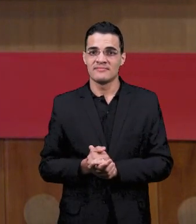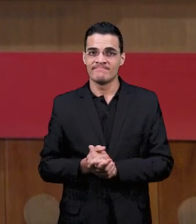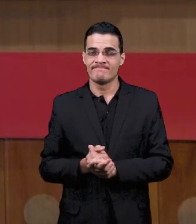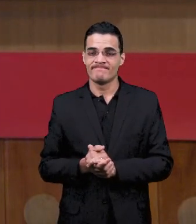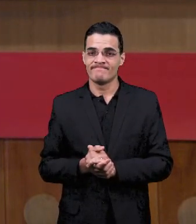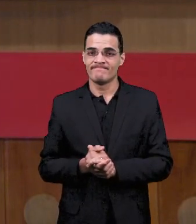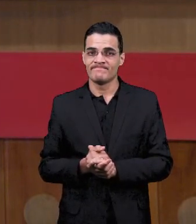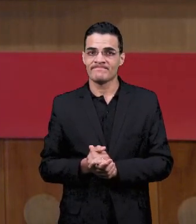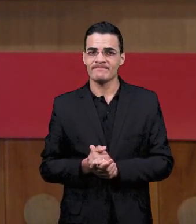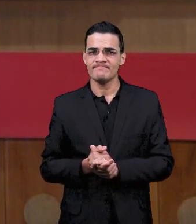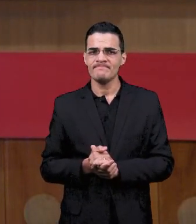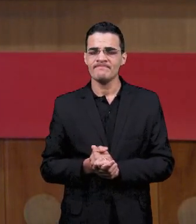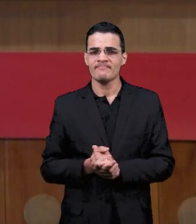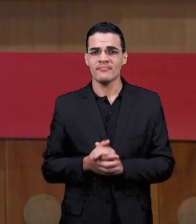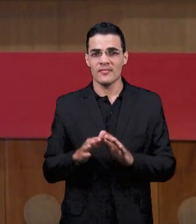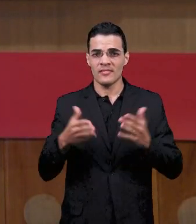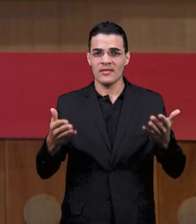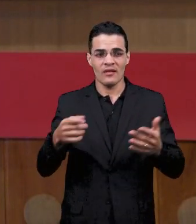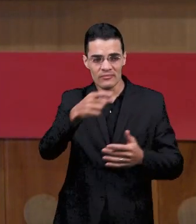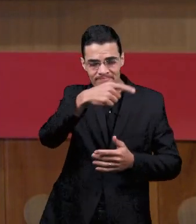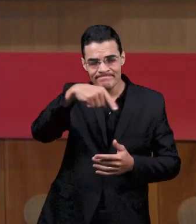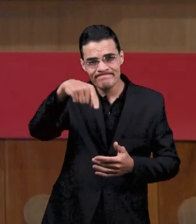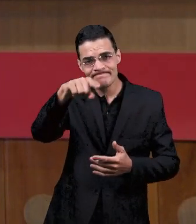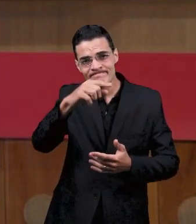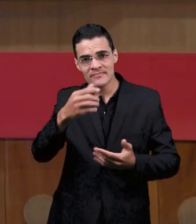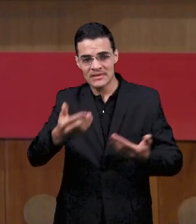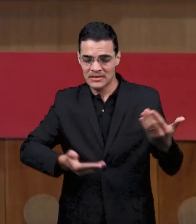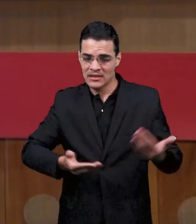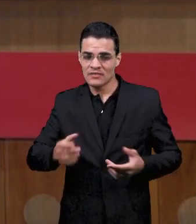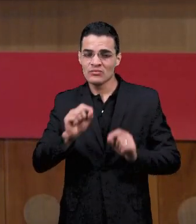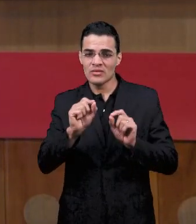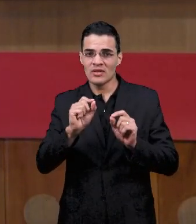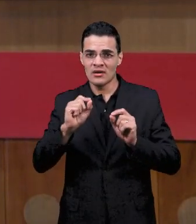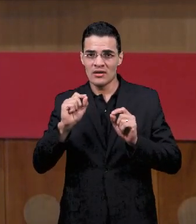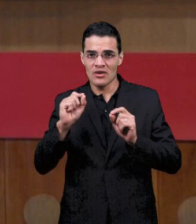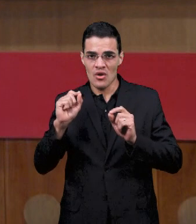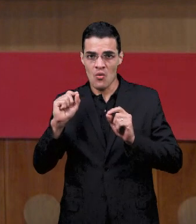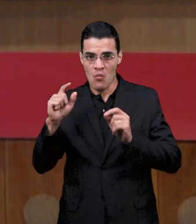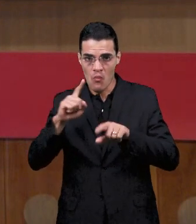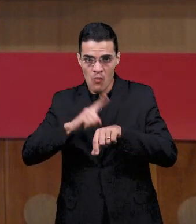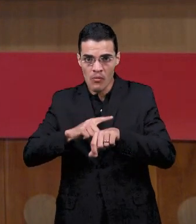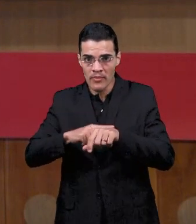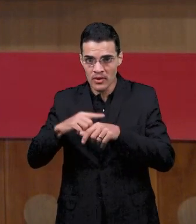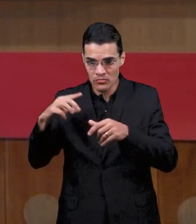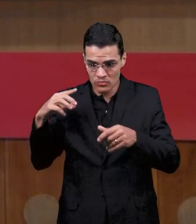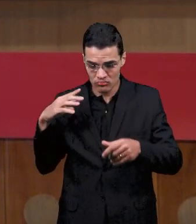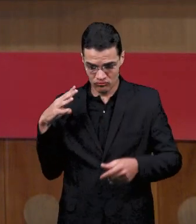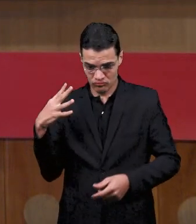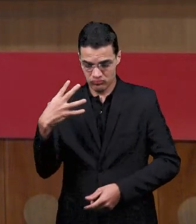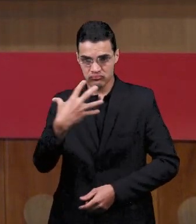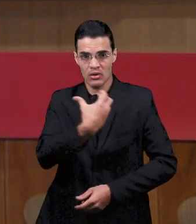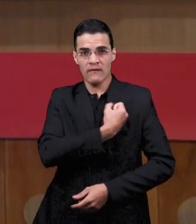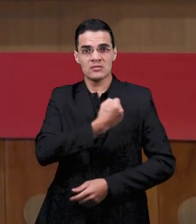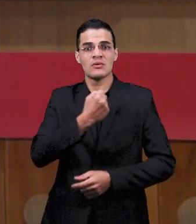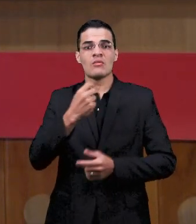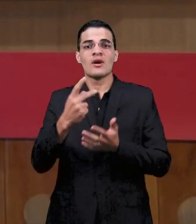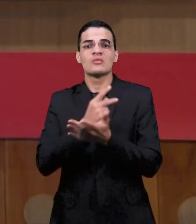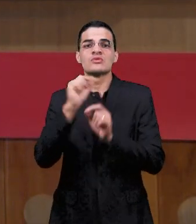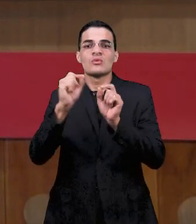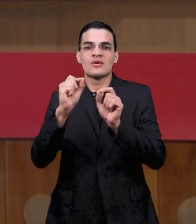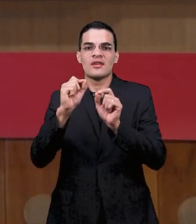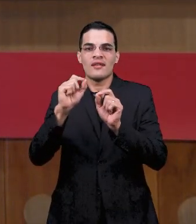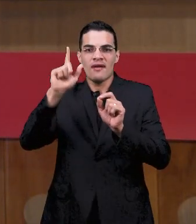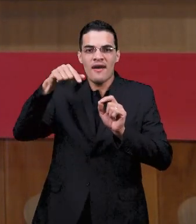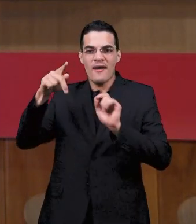Meus irmãos, minhas irmãs, o arrebatamento é a manifestação da verdade. O